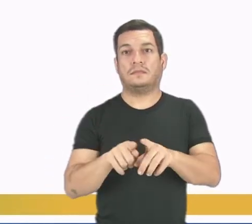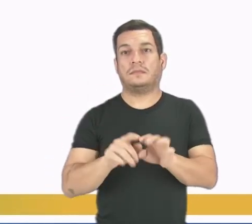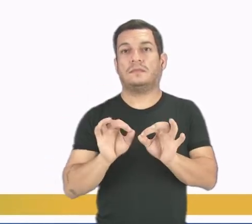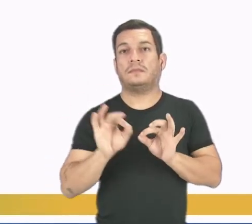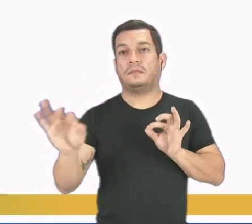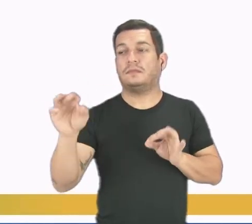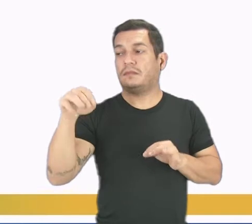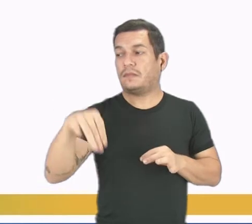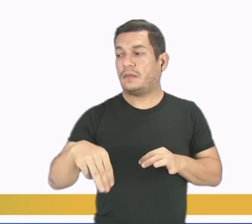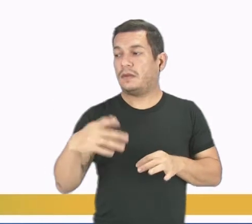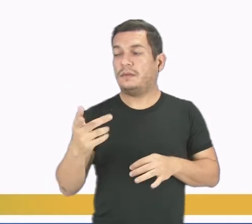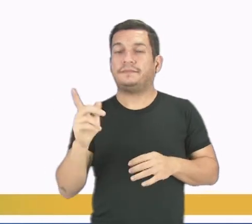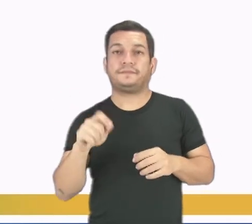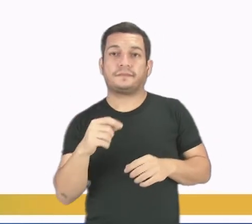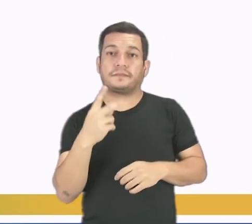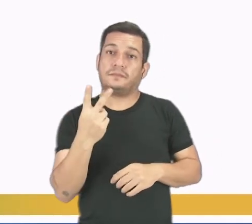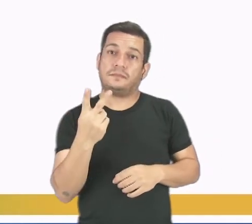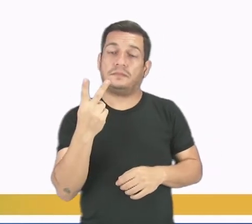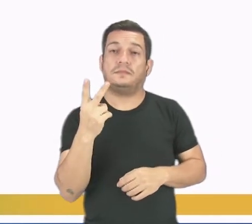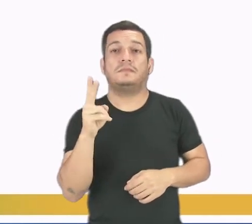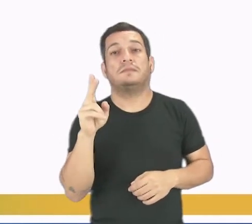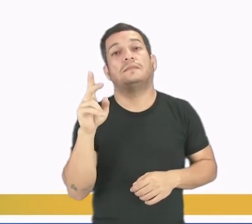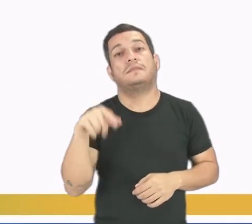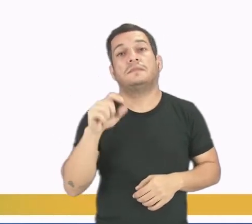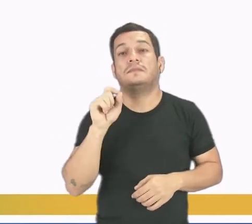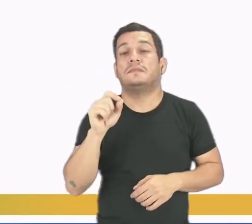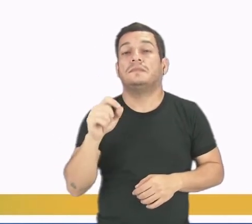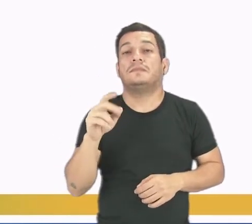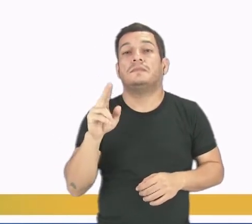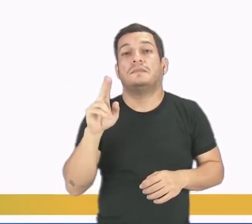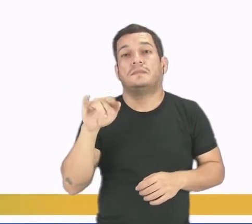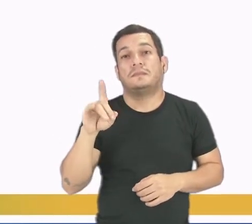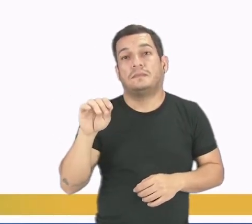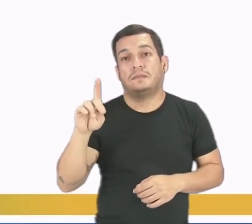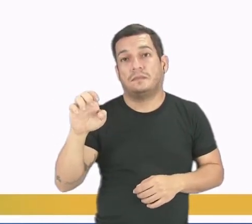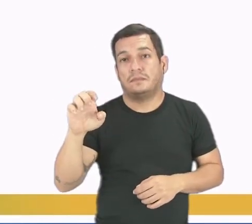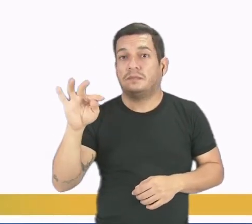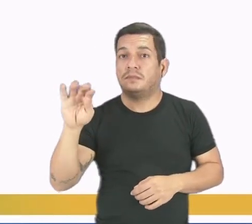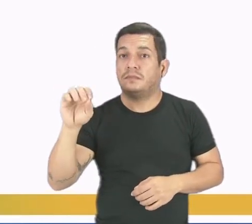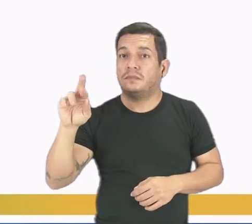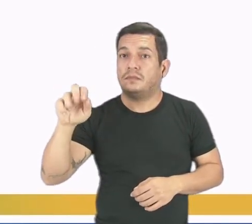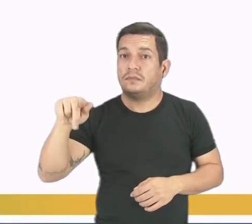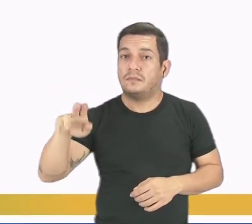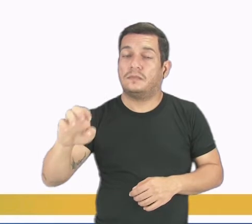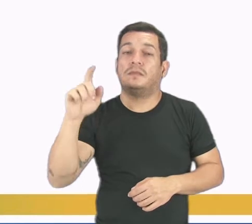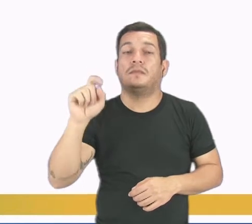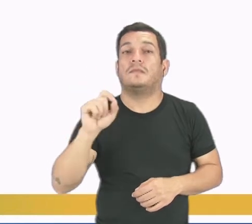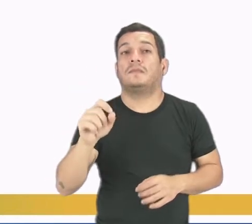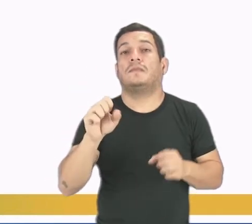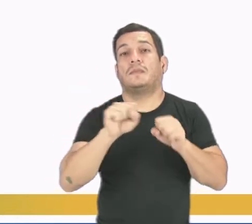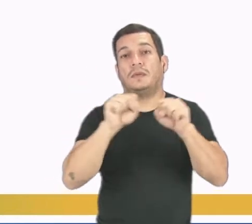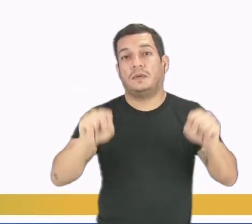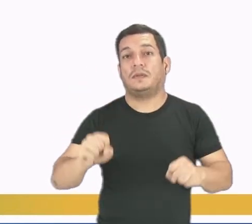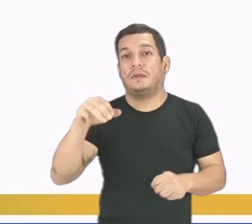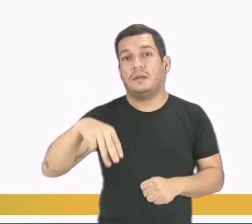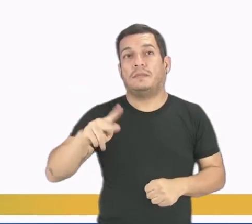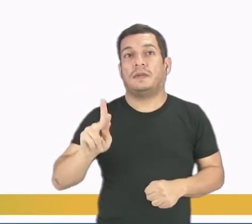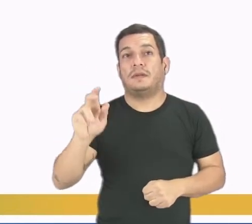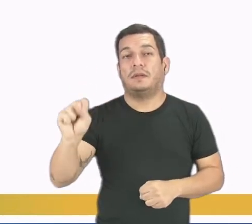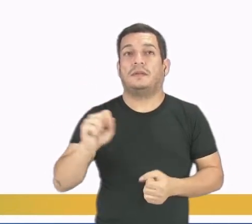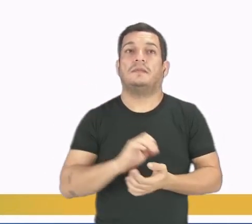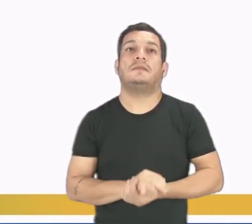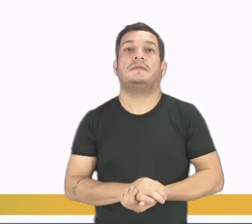rotação. E o horário seria o sentido negativo, porque seria o sentido em que o ângulo decresce. Tudo bem? Então vamos